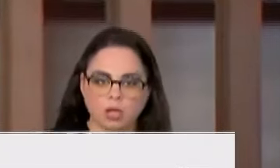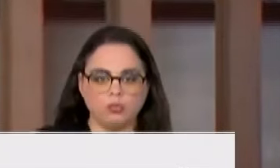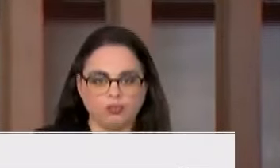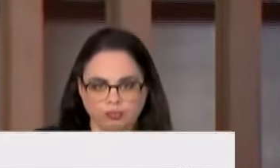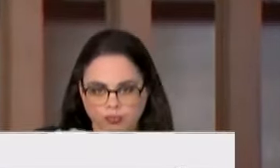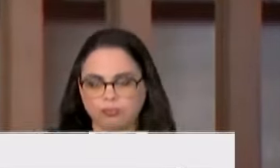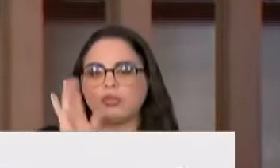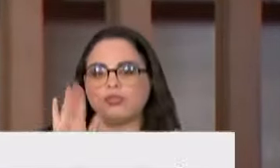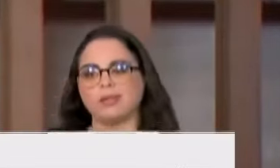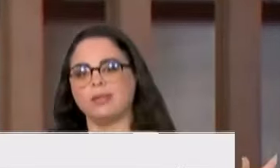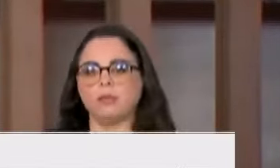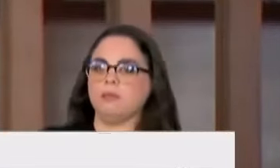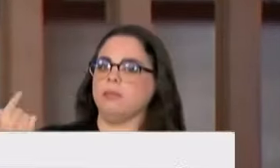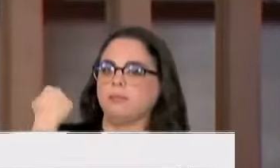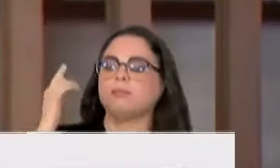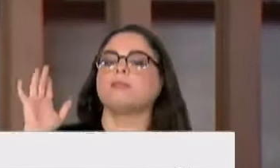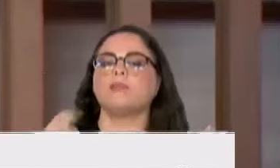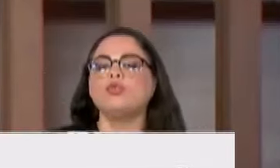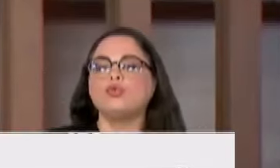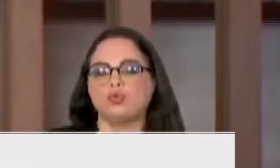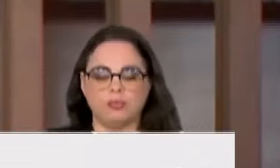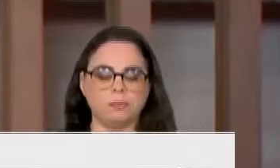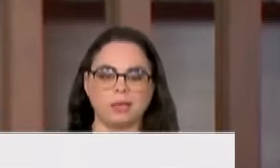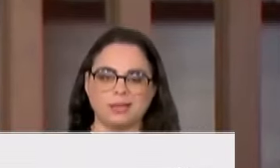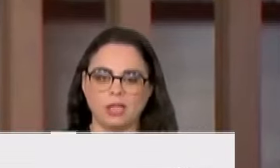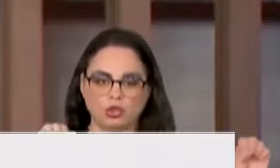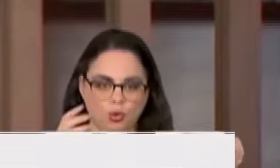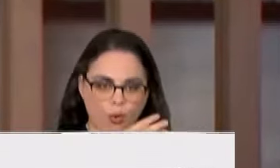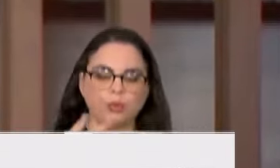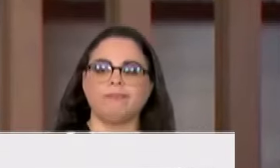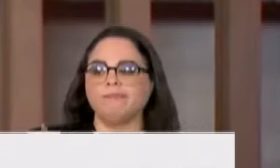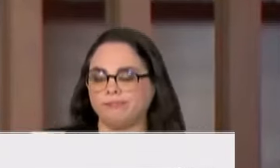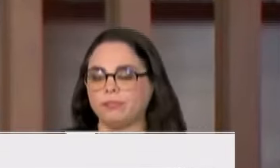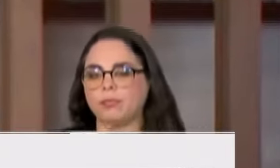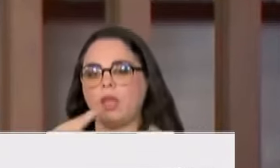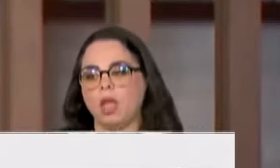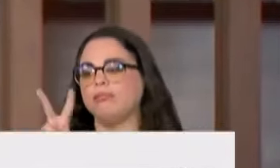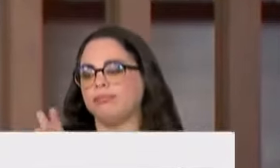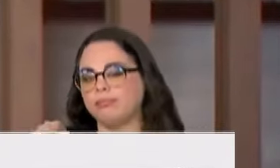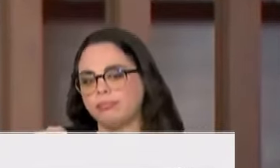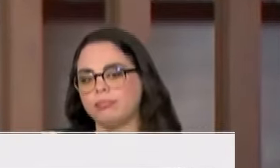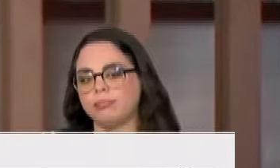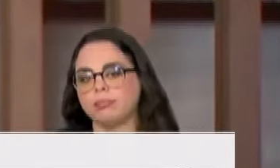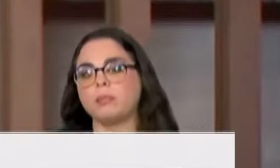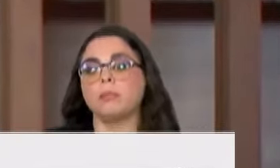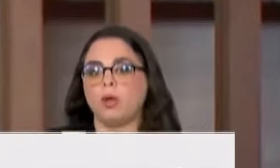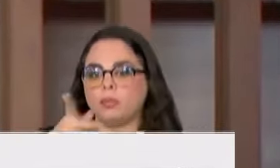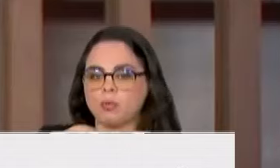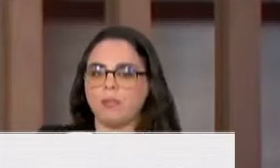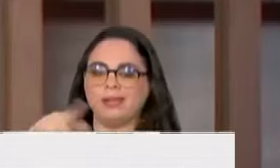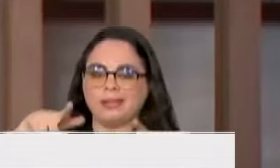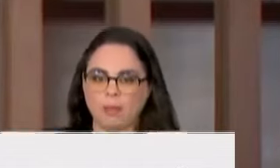na semana passada, acompanhando o presidente para a Assembleia da ONU, tive reuniões com o ministro exterior do Líbano,